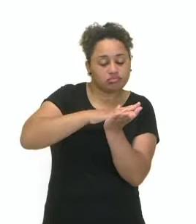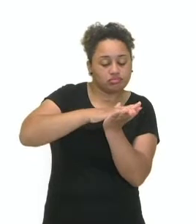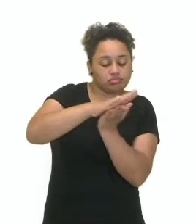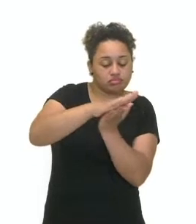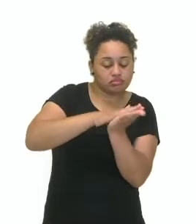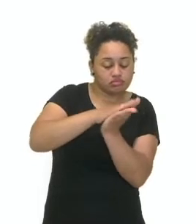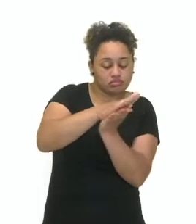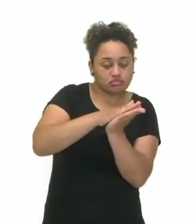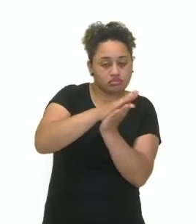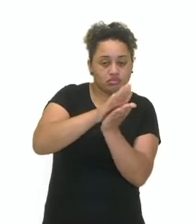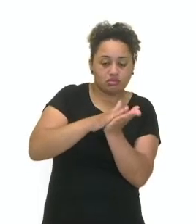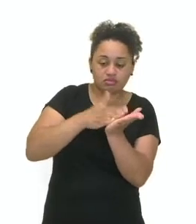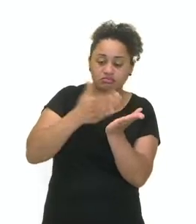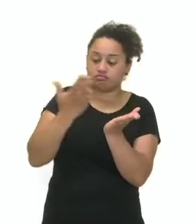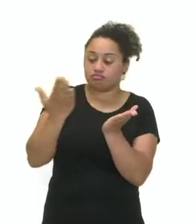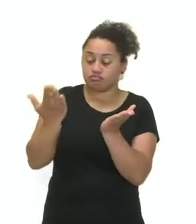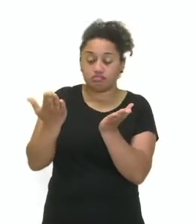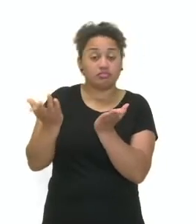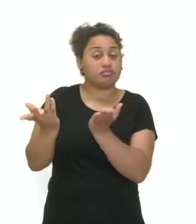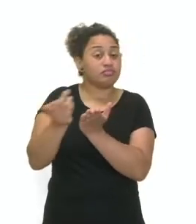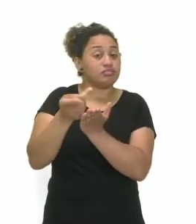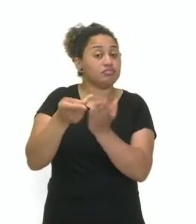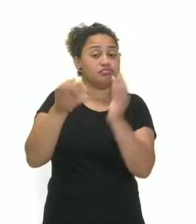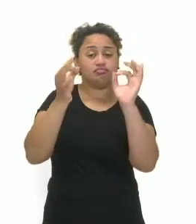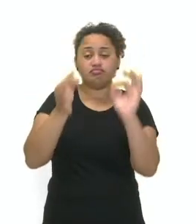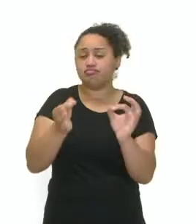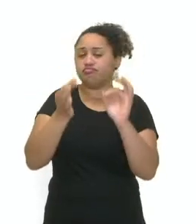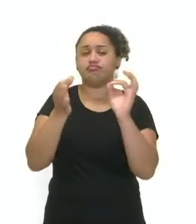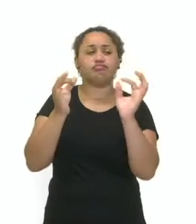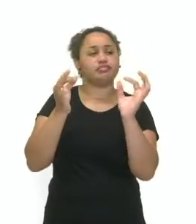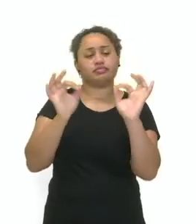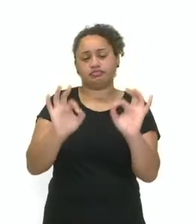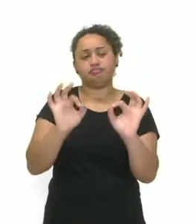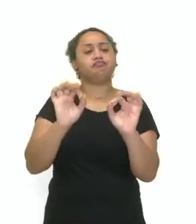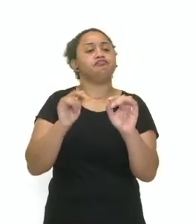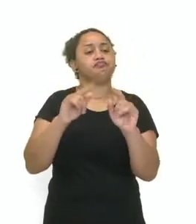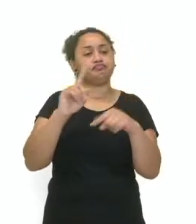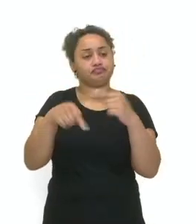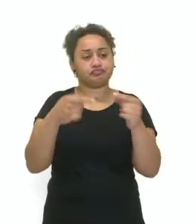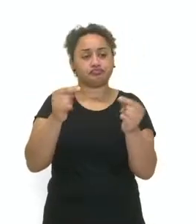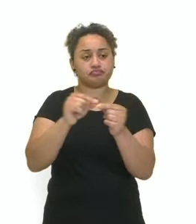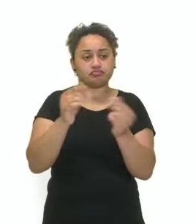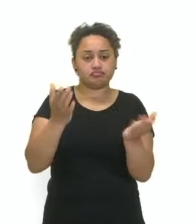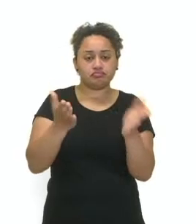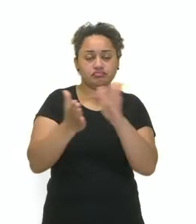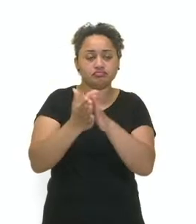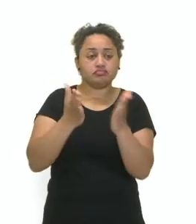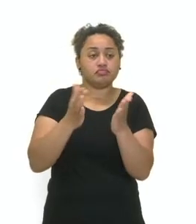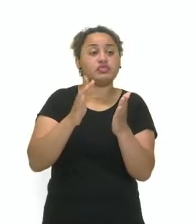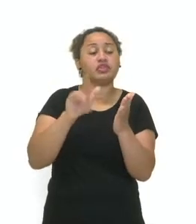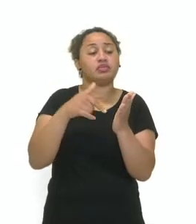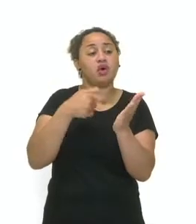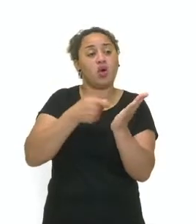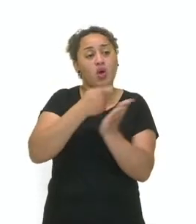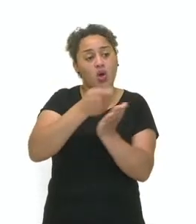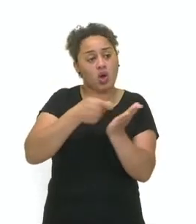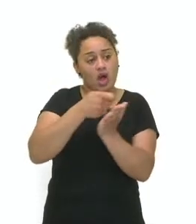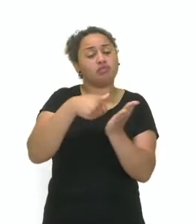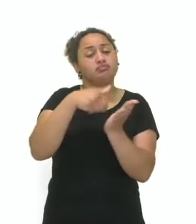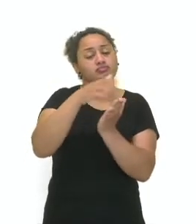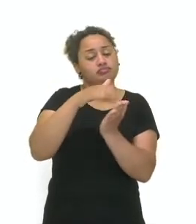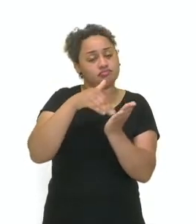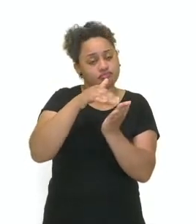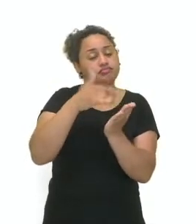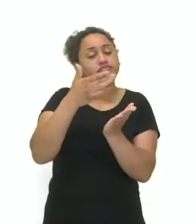uma matriz que você vai entalhar, tirar esse desenho para poder depois fazer a prensa. E depois é passado um rolo de tinta